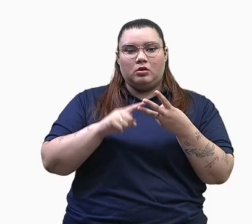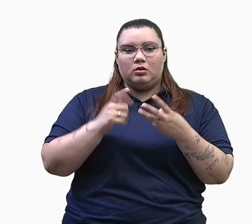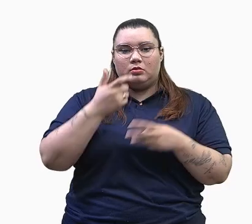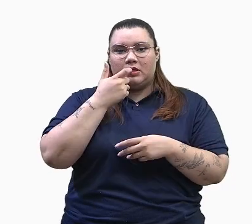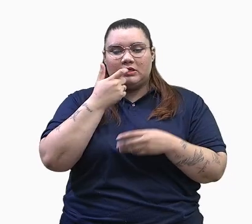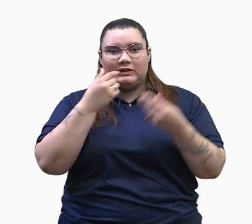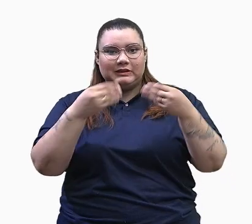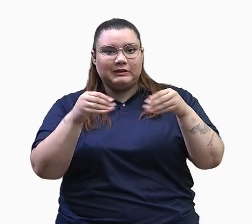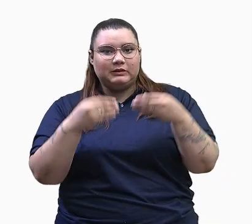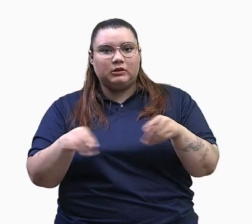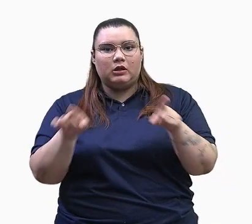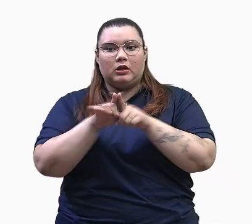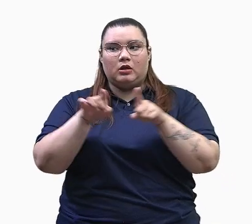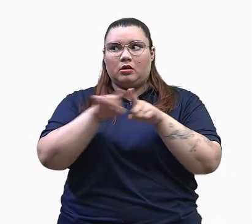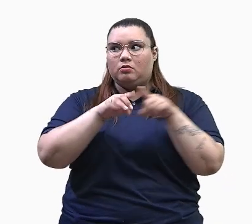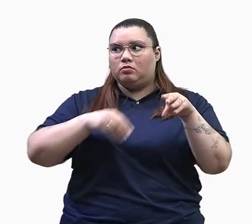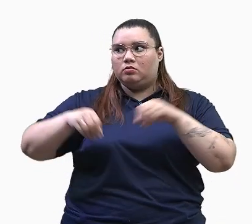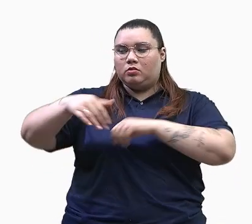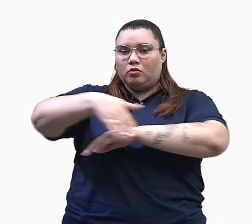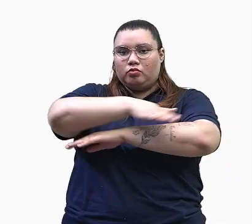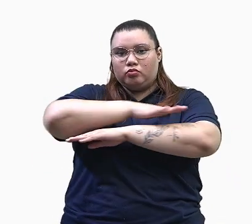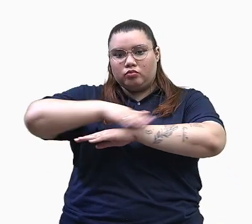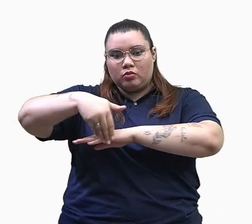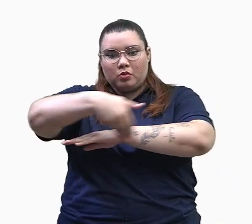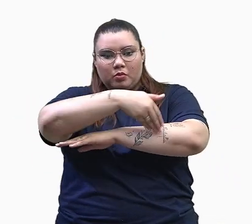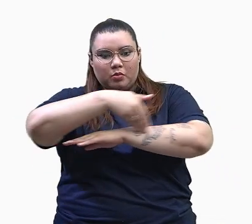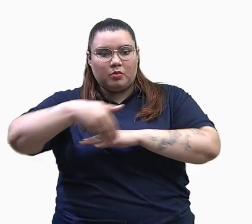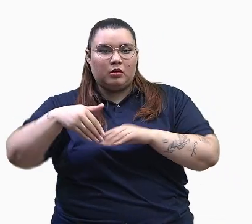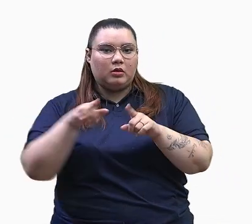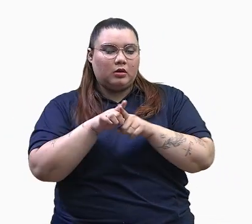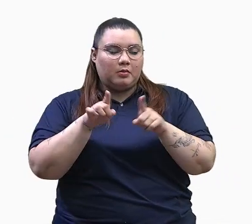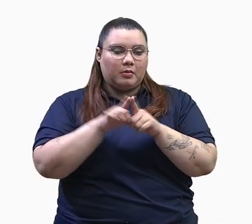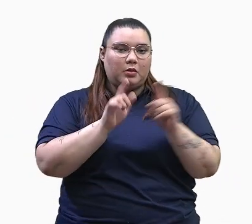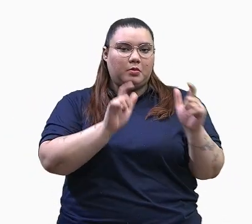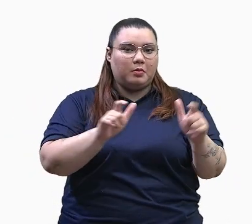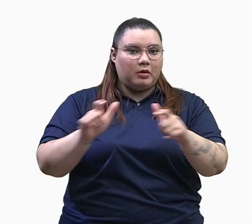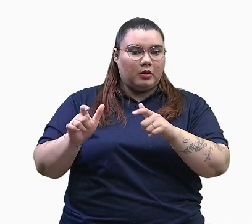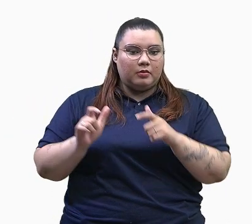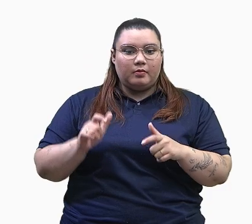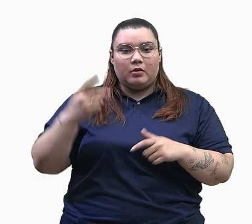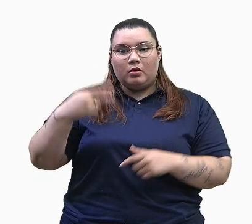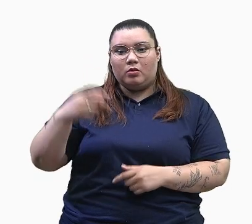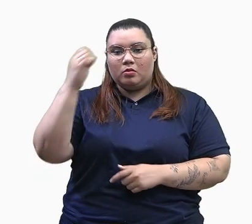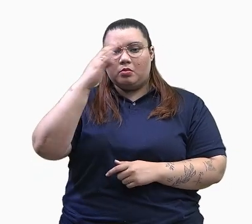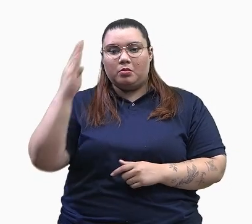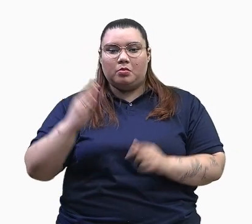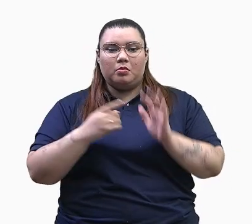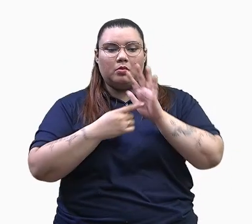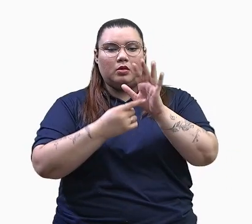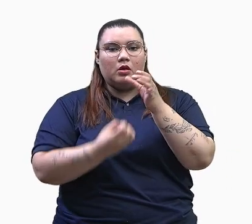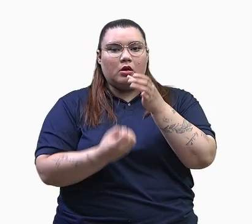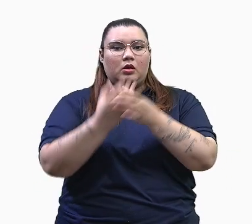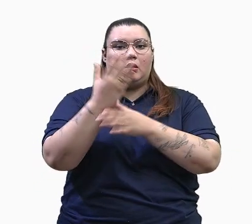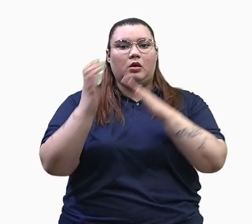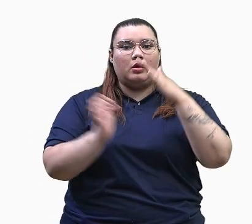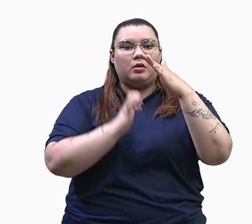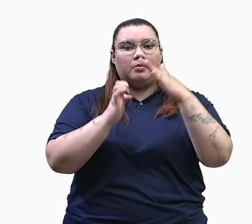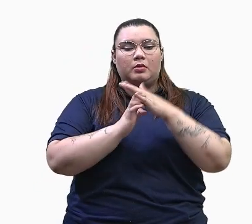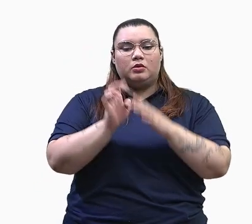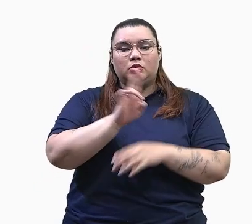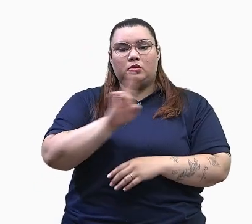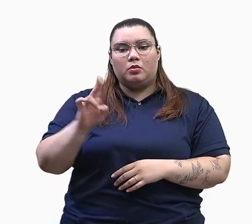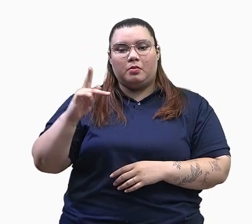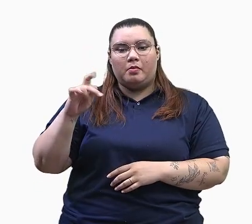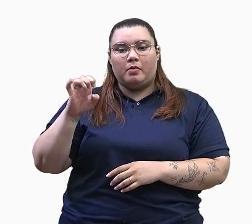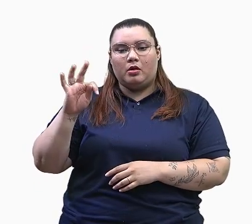plástico também, o asfalto ali nas ruas do nosso bairro, né? E no Brasil destaca-se a criação da Petrobras e a